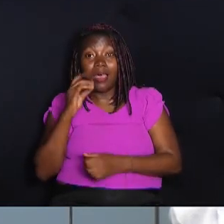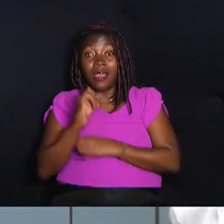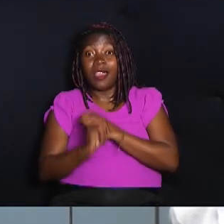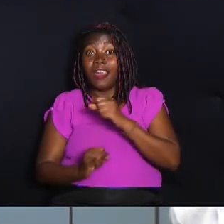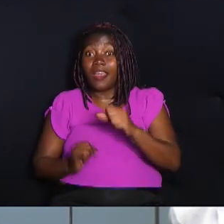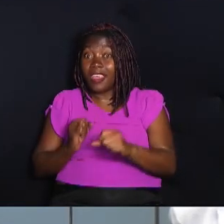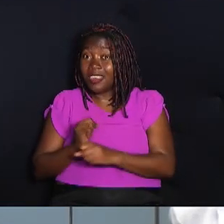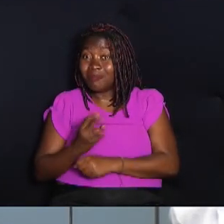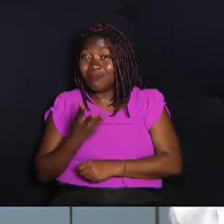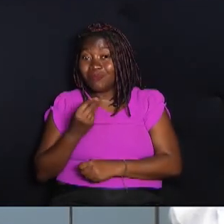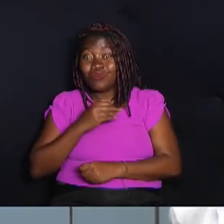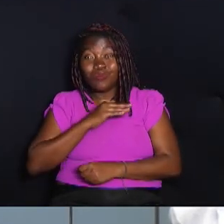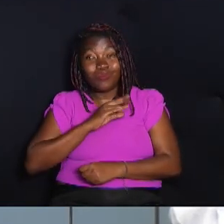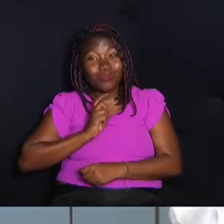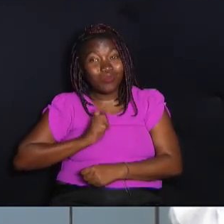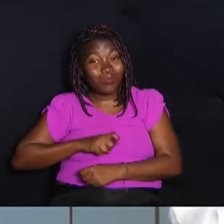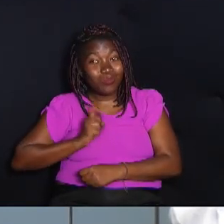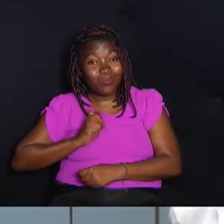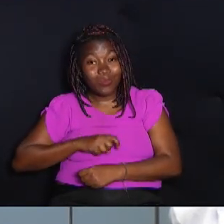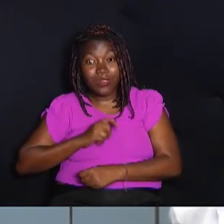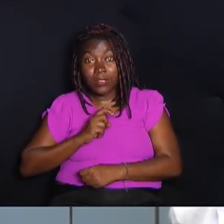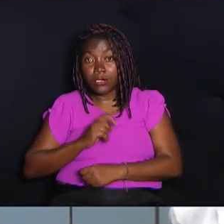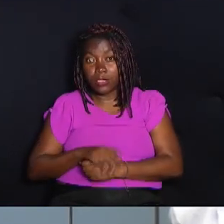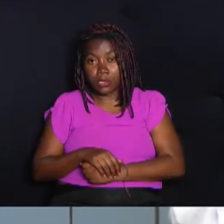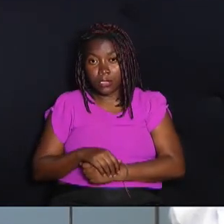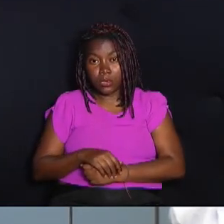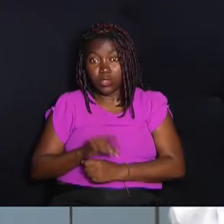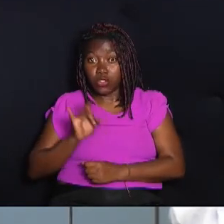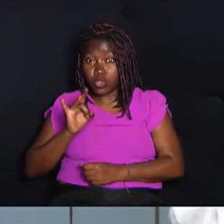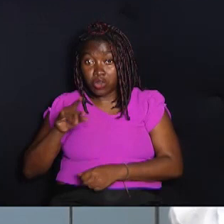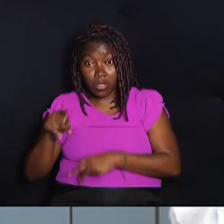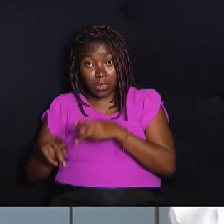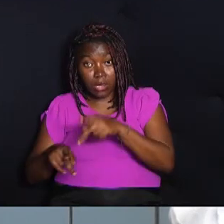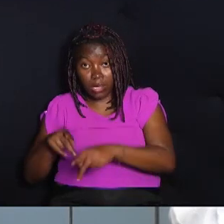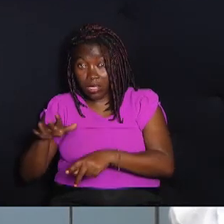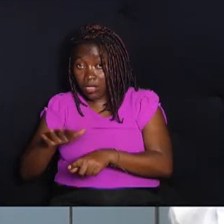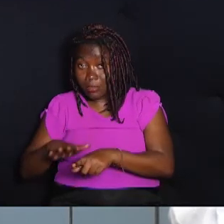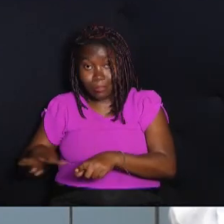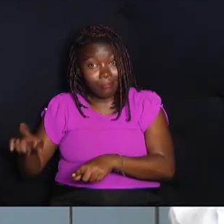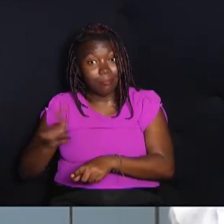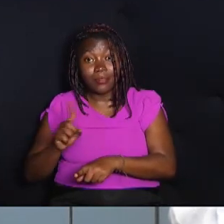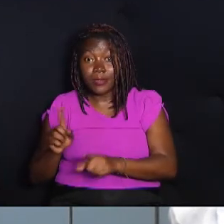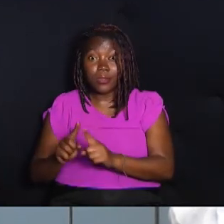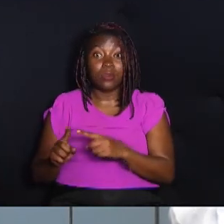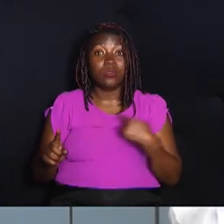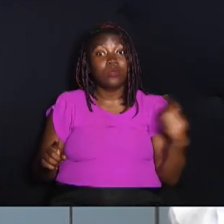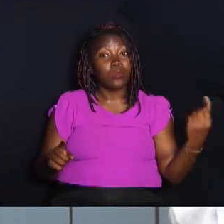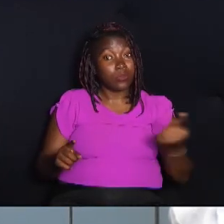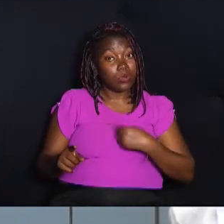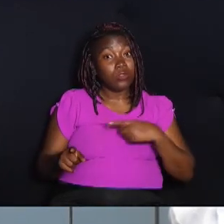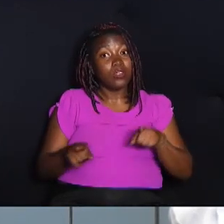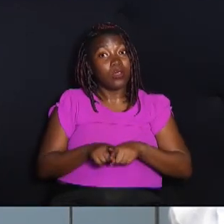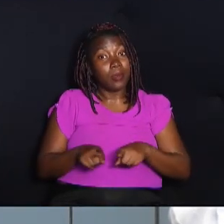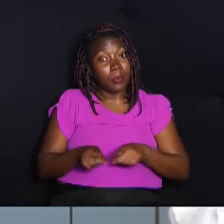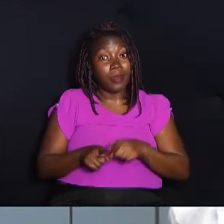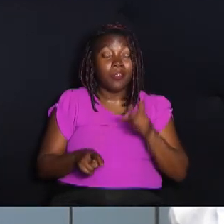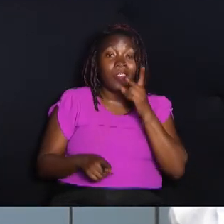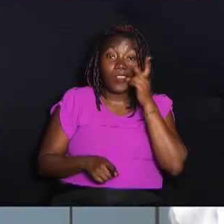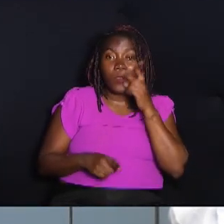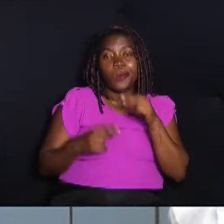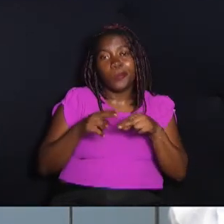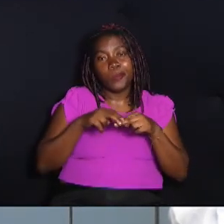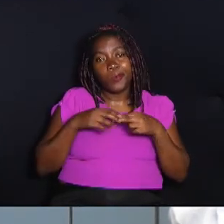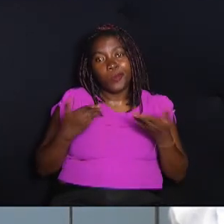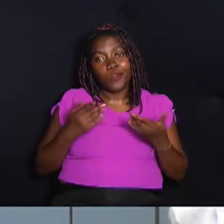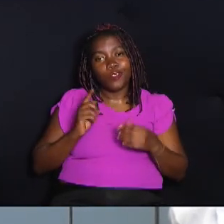muito cruéis, não só com a população em geral, mas conosco também, nós, vereadores, que hoje nós representamos